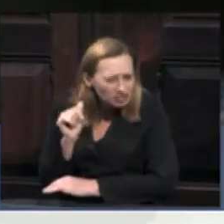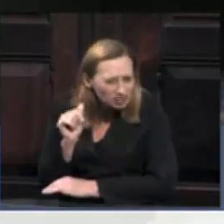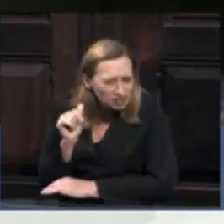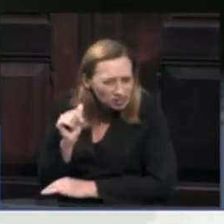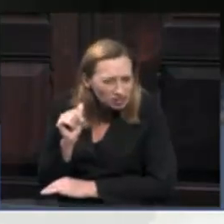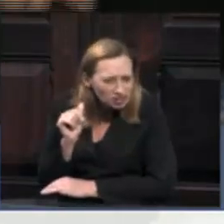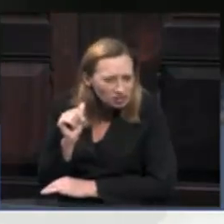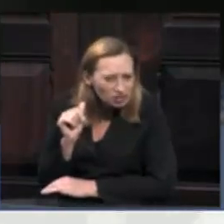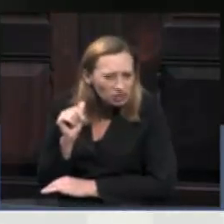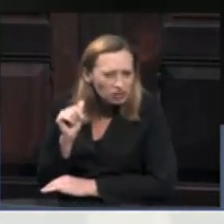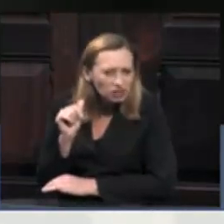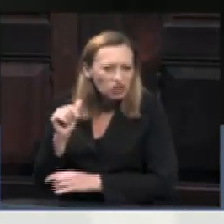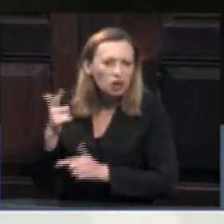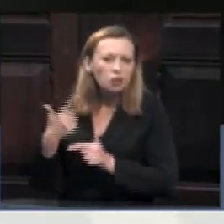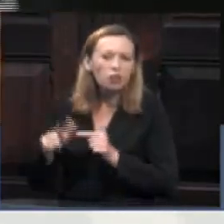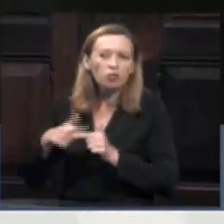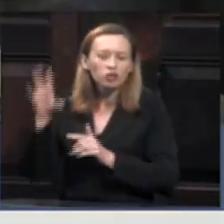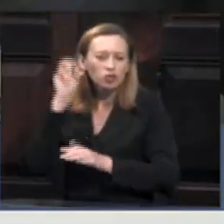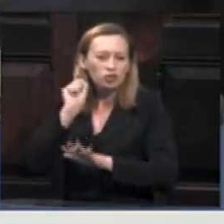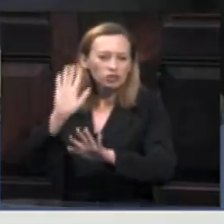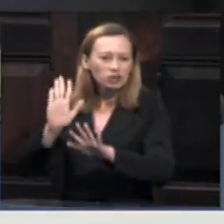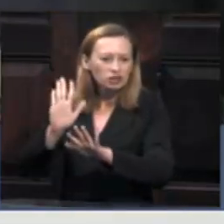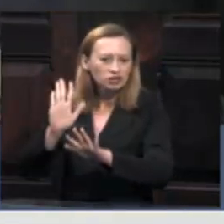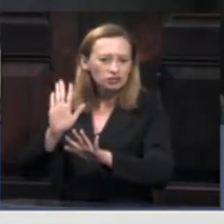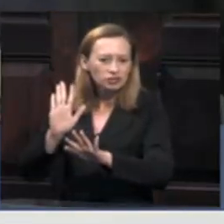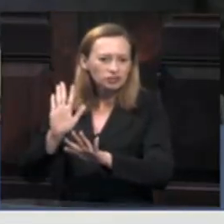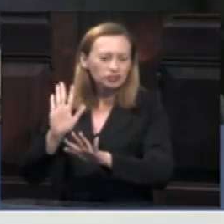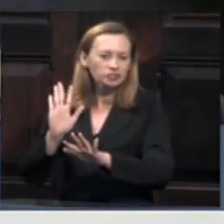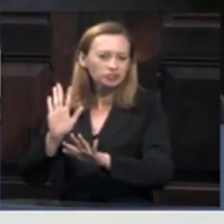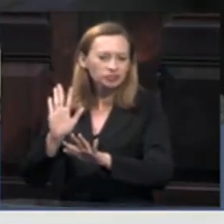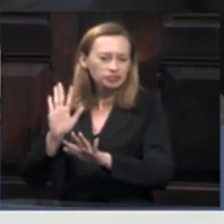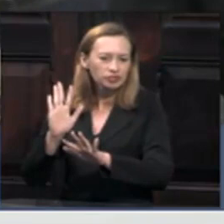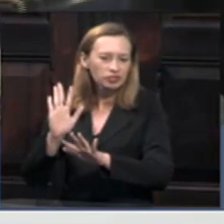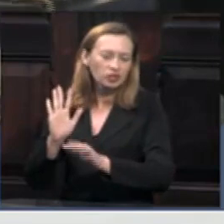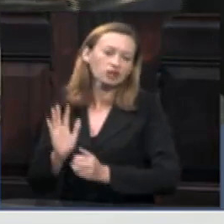a SEDAI. Obstrução.